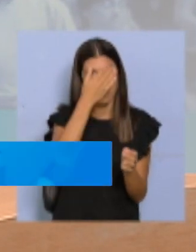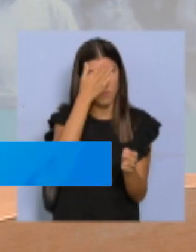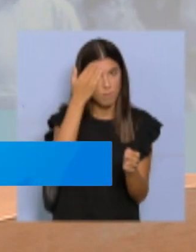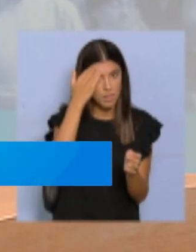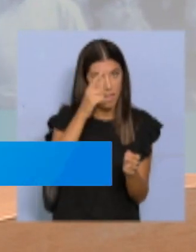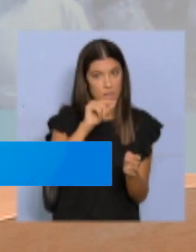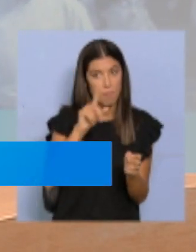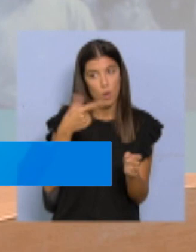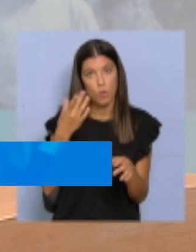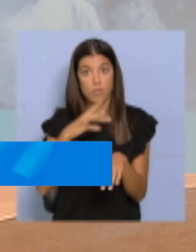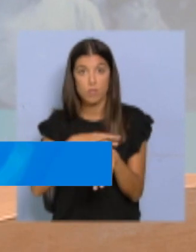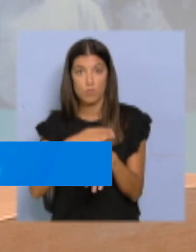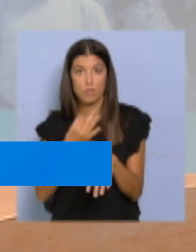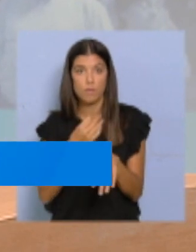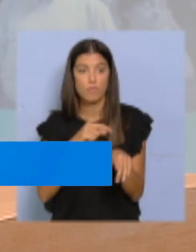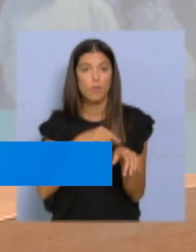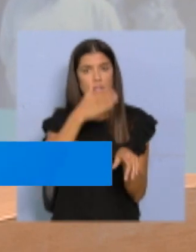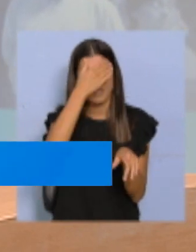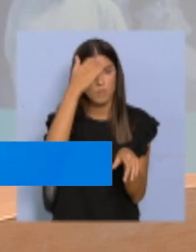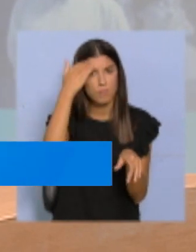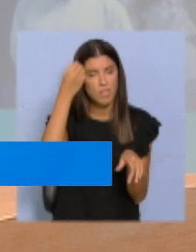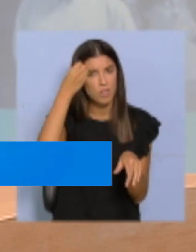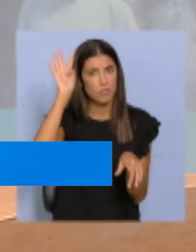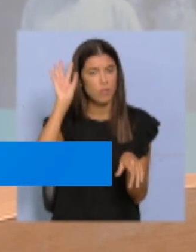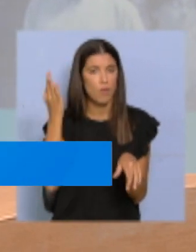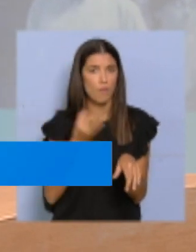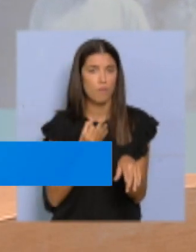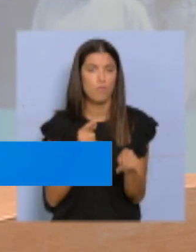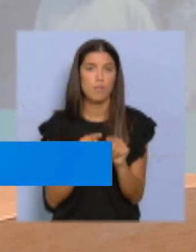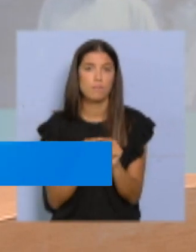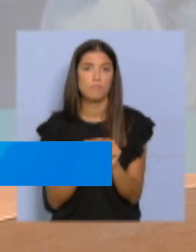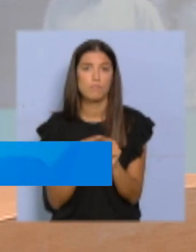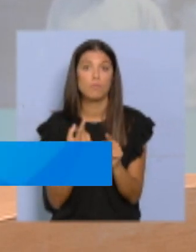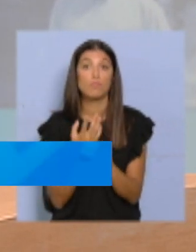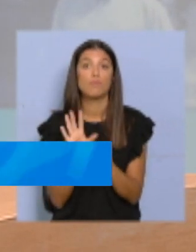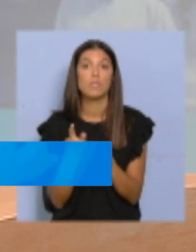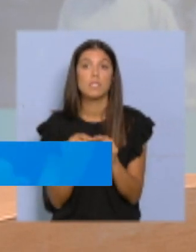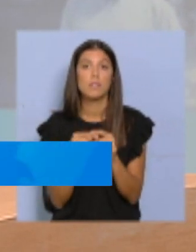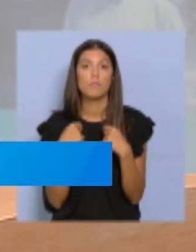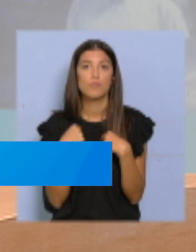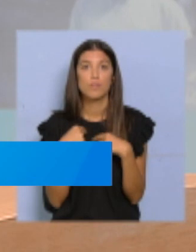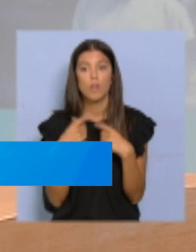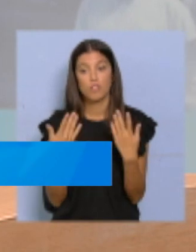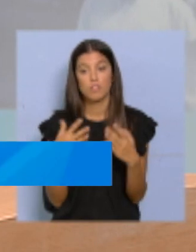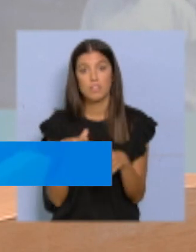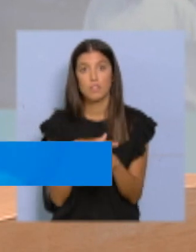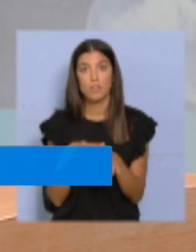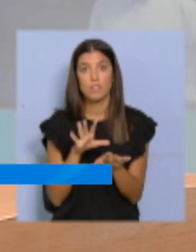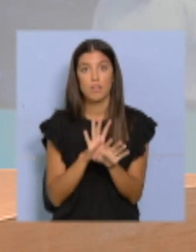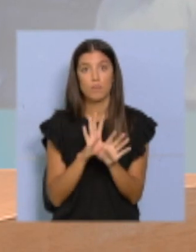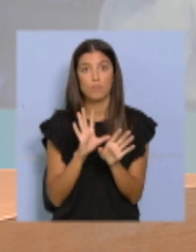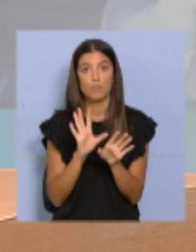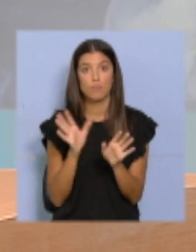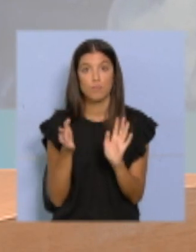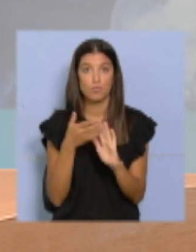ficou bastante esquecida nas medidas, até quando estivemos, por exemplo, no nosso caso em estado de emergência,